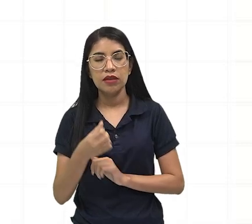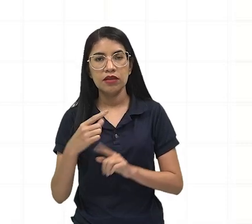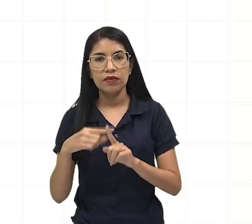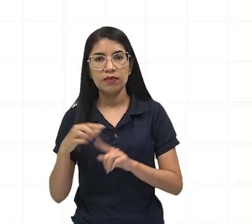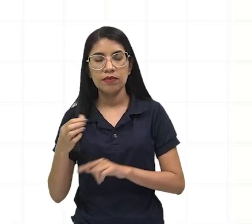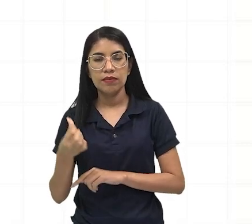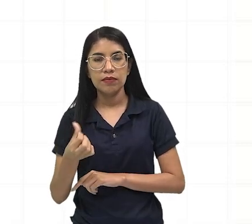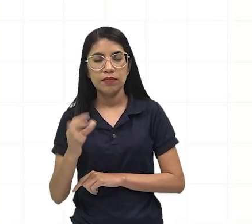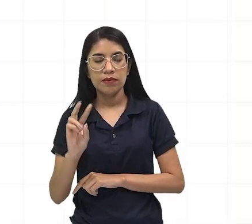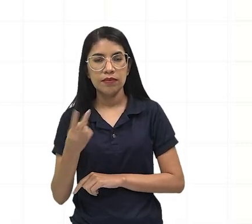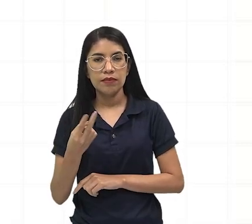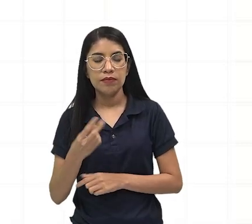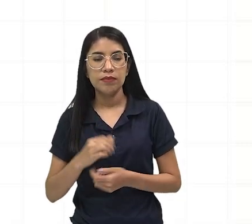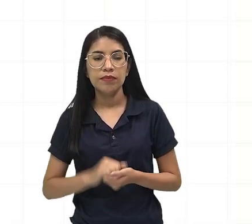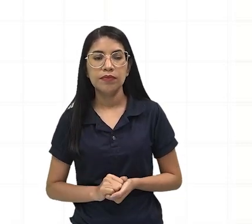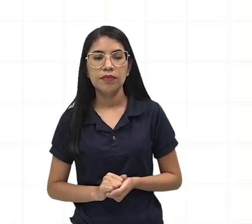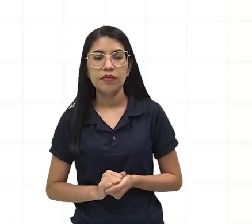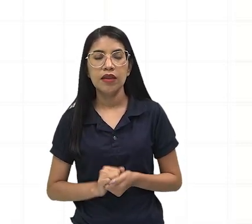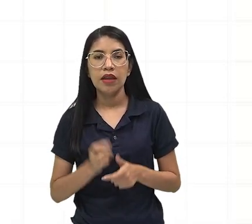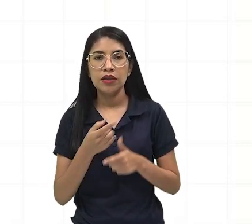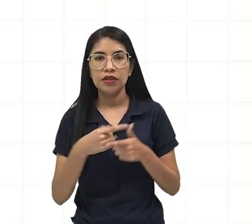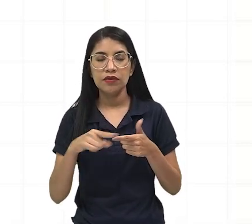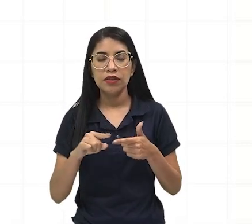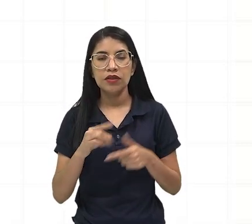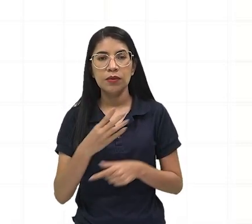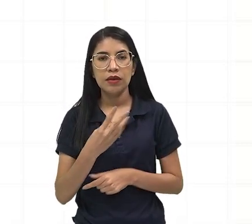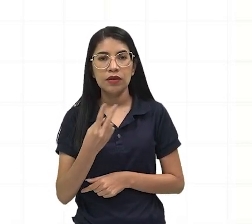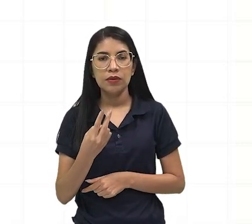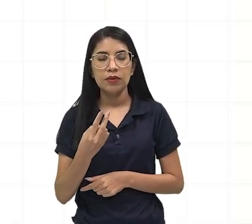H. Divide tudo por 6.